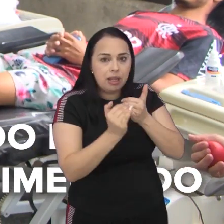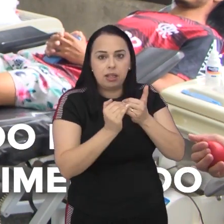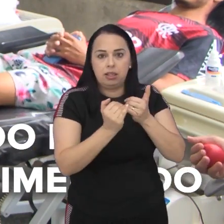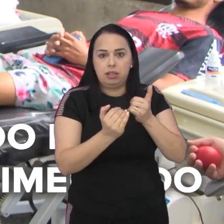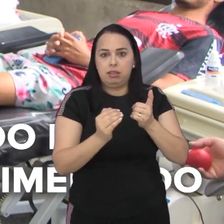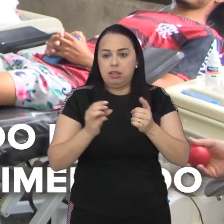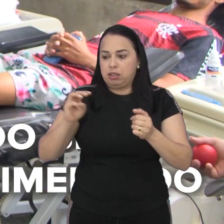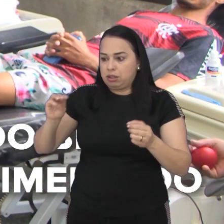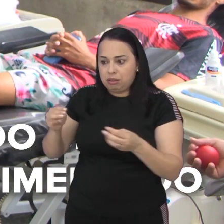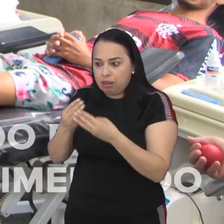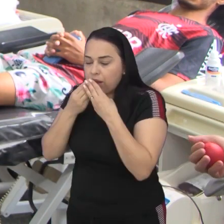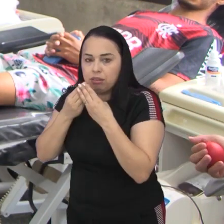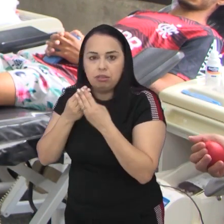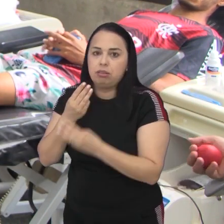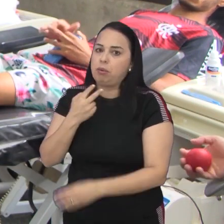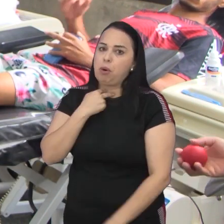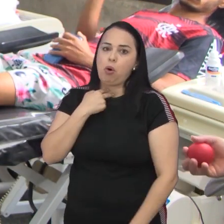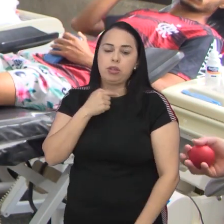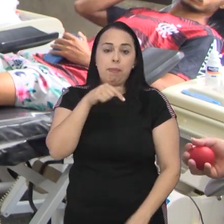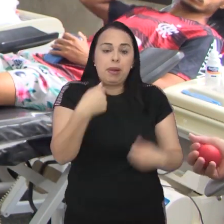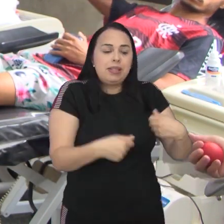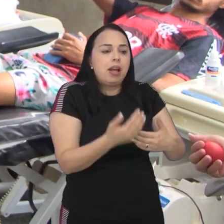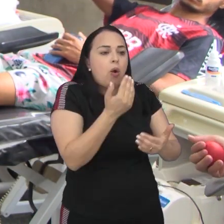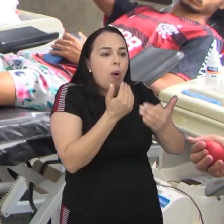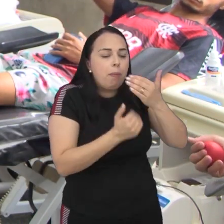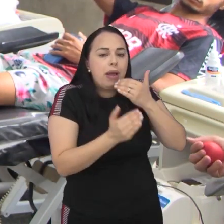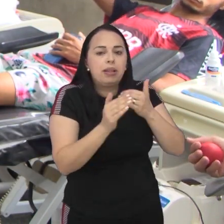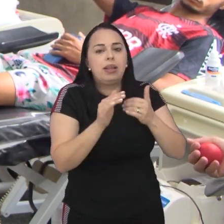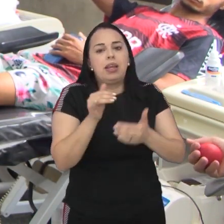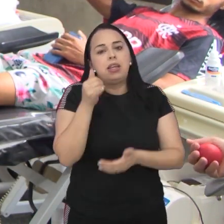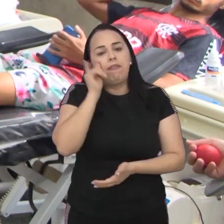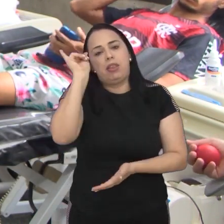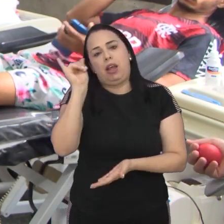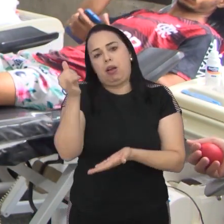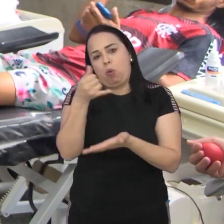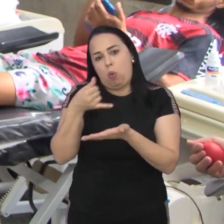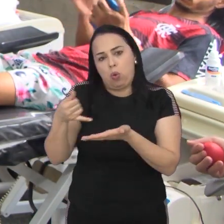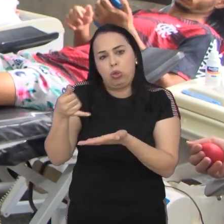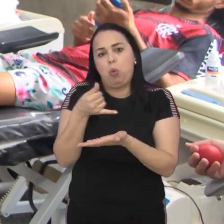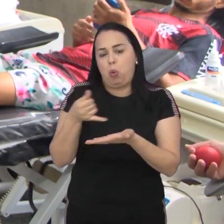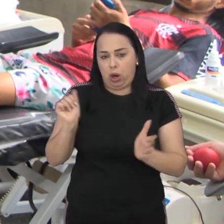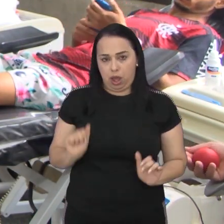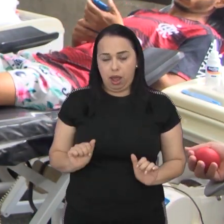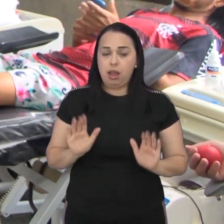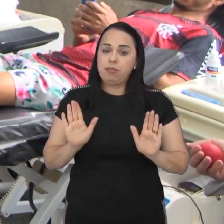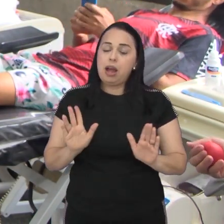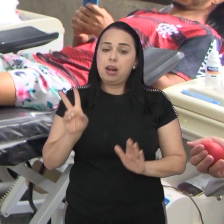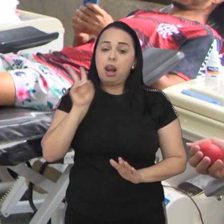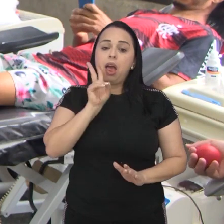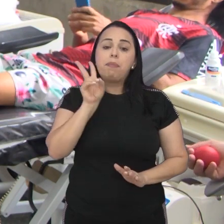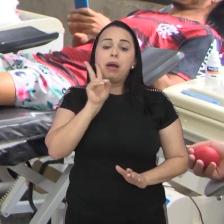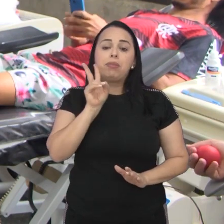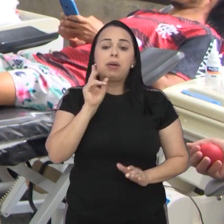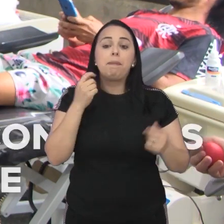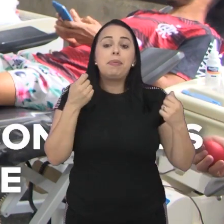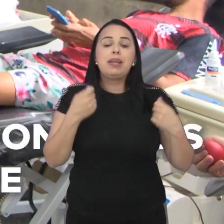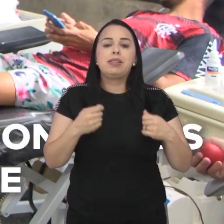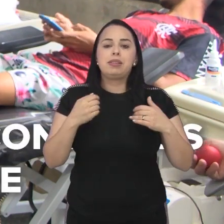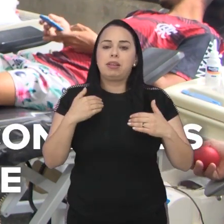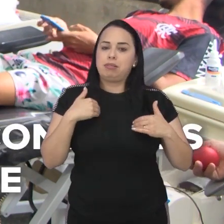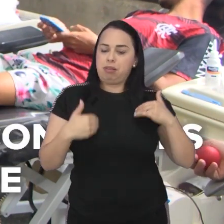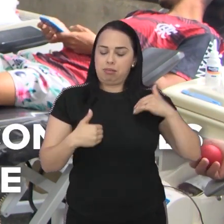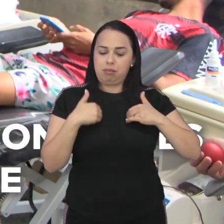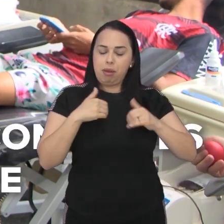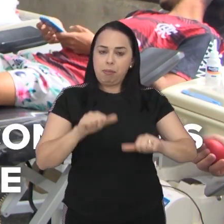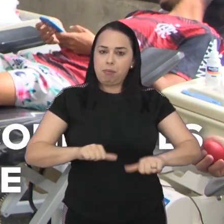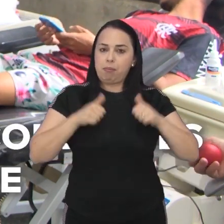É fundamental o doador tomar um café da manhã, evitando apenas alimentos gordurosos. Vale ressaltar que o doador